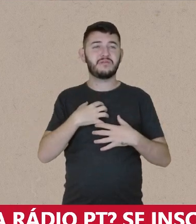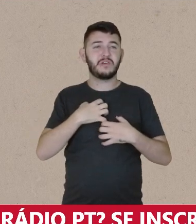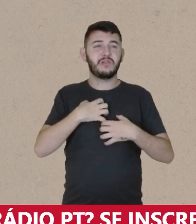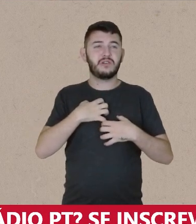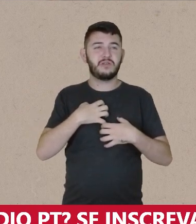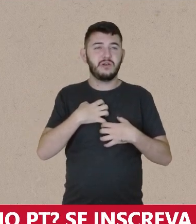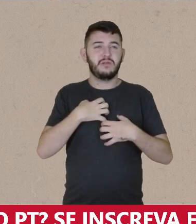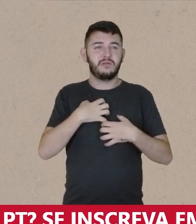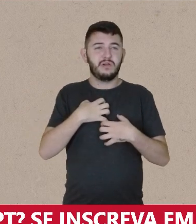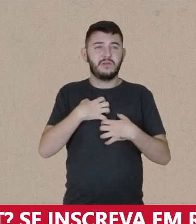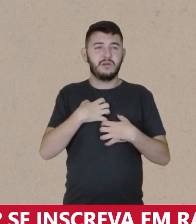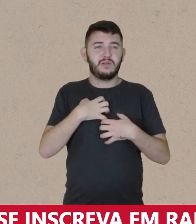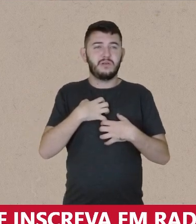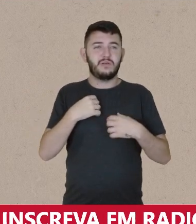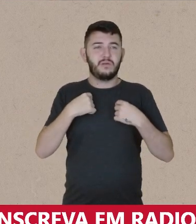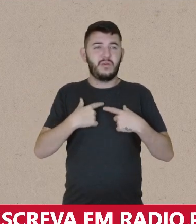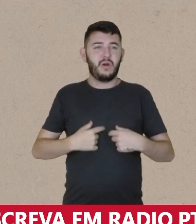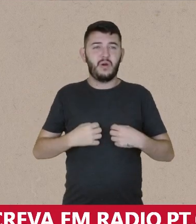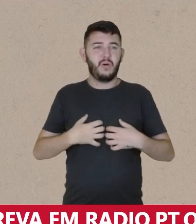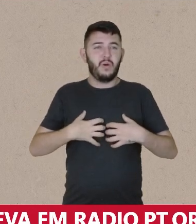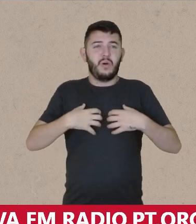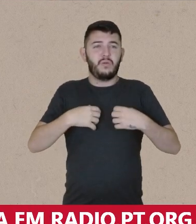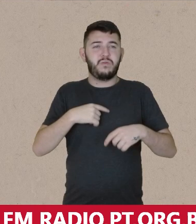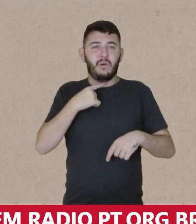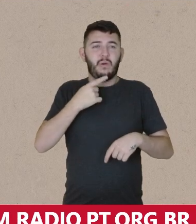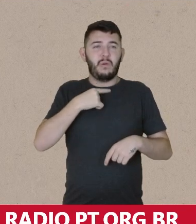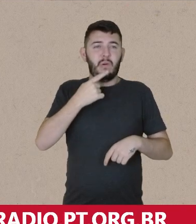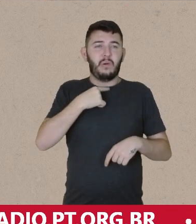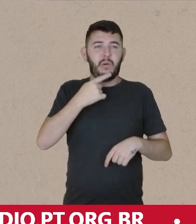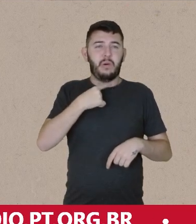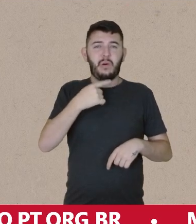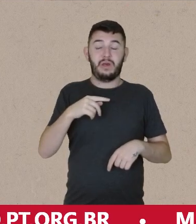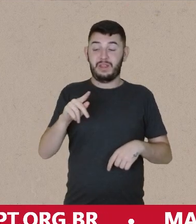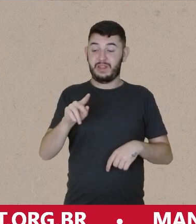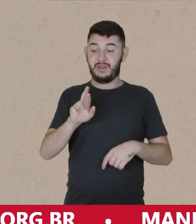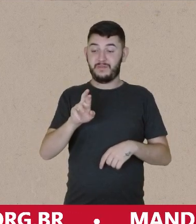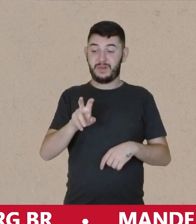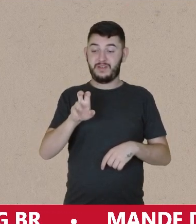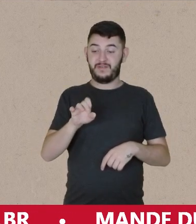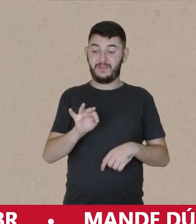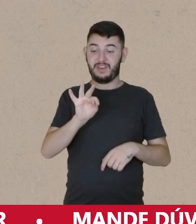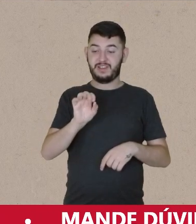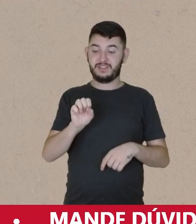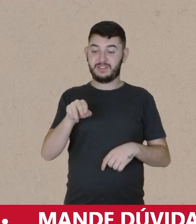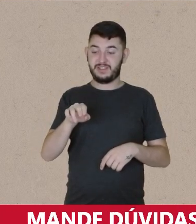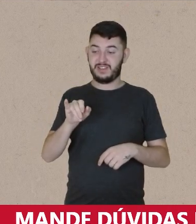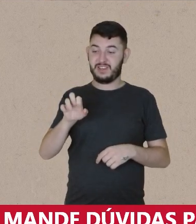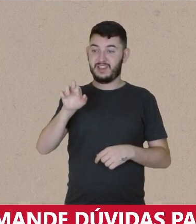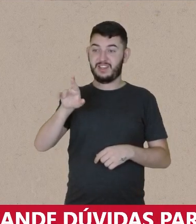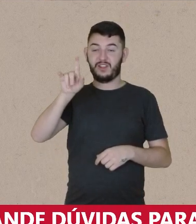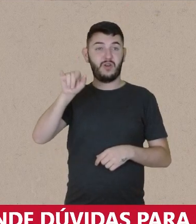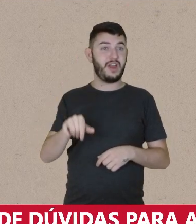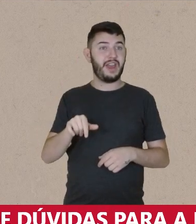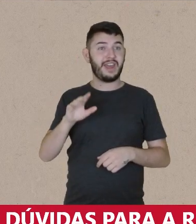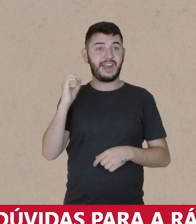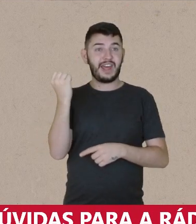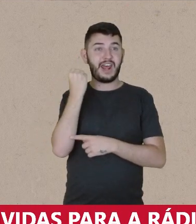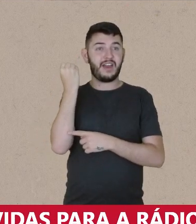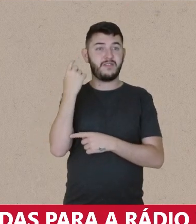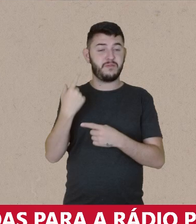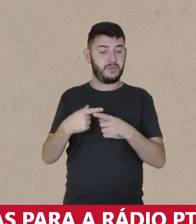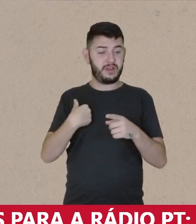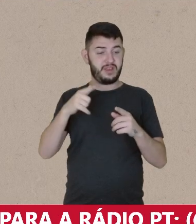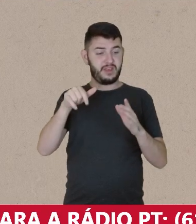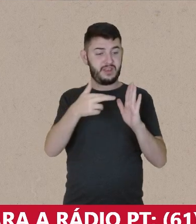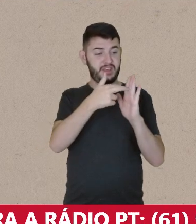na verdade, no caso da Prevent Senior é ainda mais grave, porque foi uma opção, foi um protocolo de tratamento que